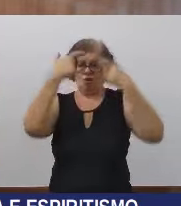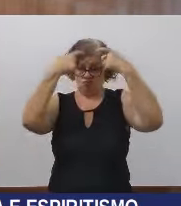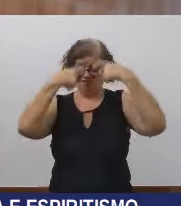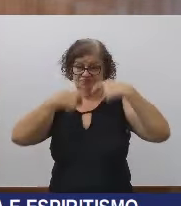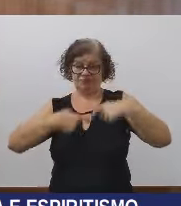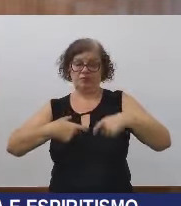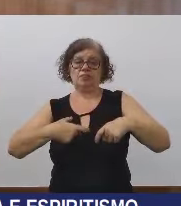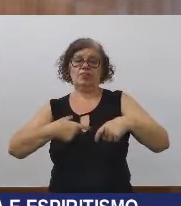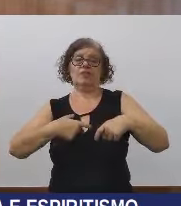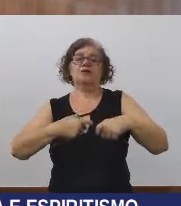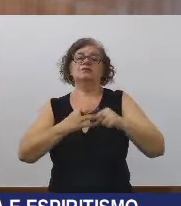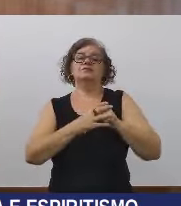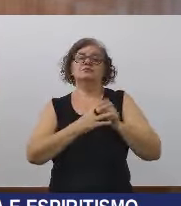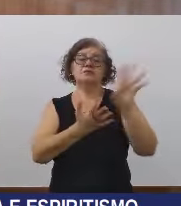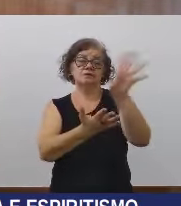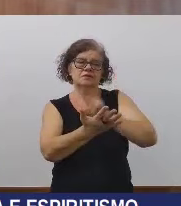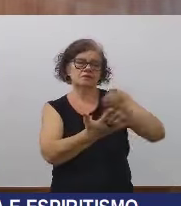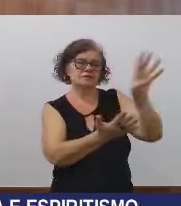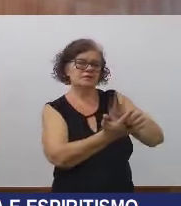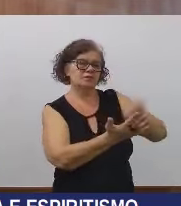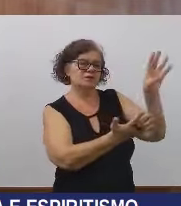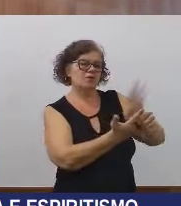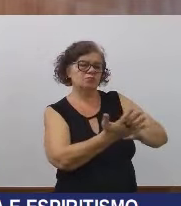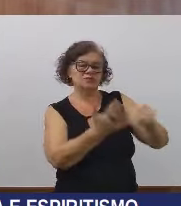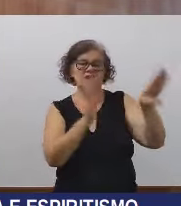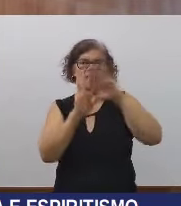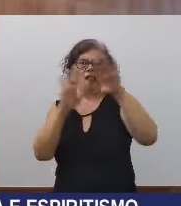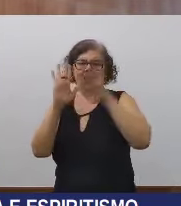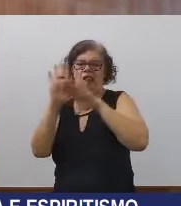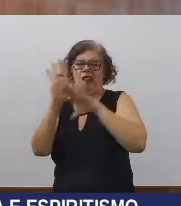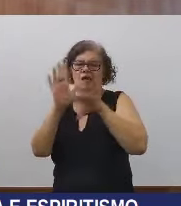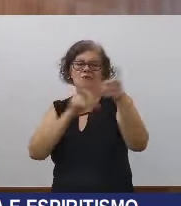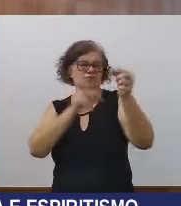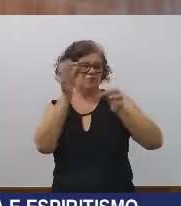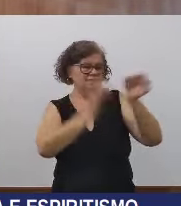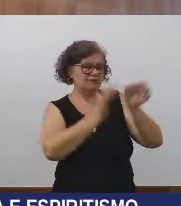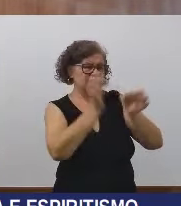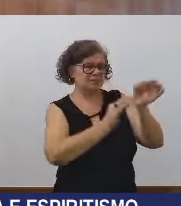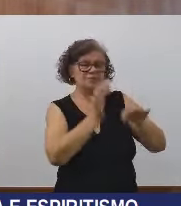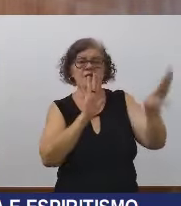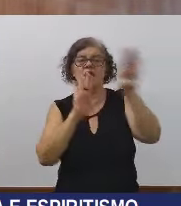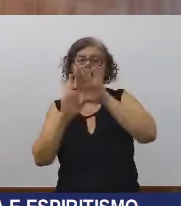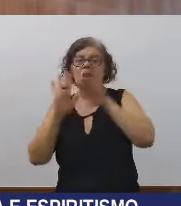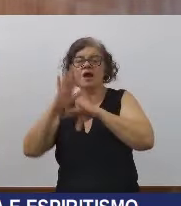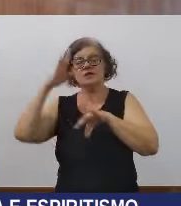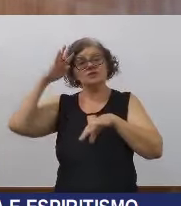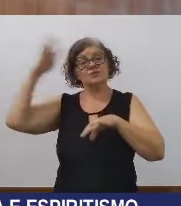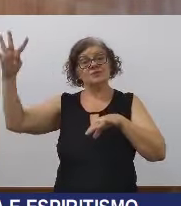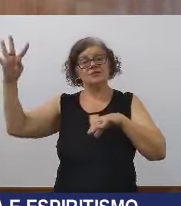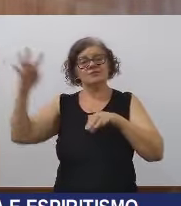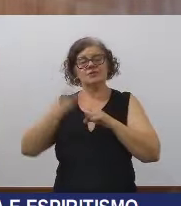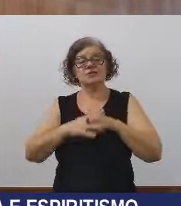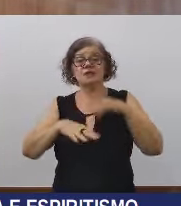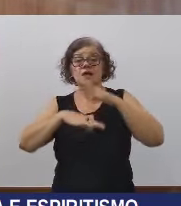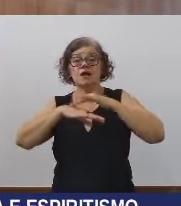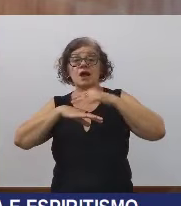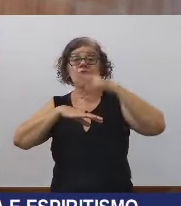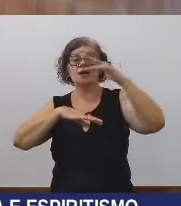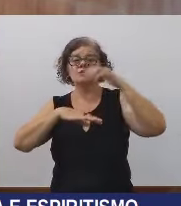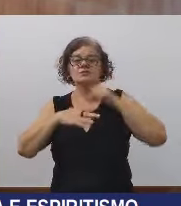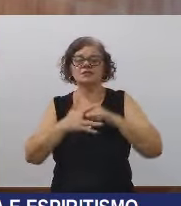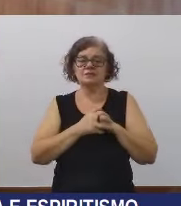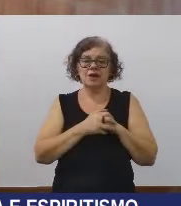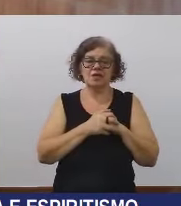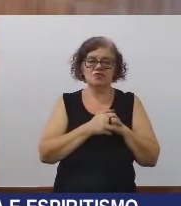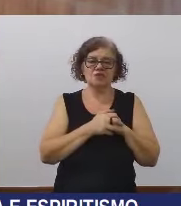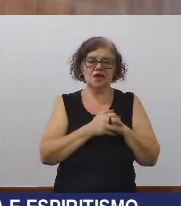seu cabedal de conhecimento, puxaria tudo para cálculos algébricos, a sua teoria, baseado naquilo que ele se